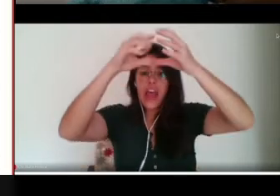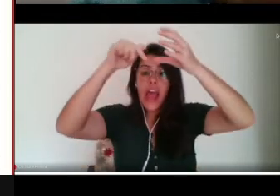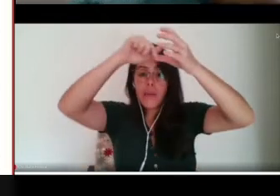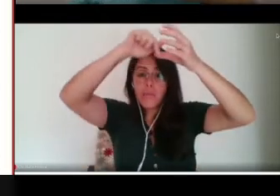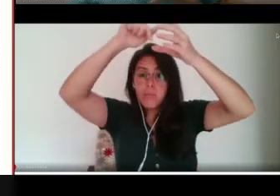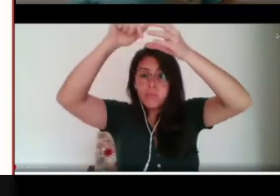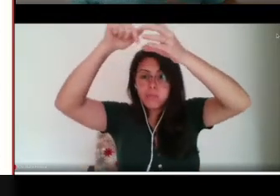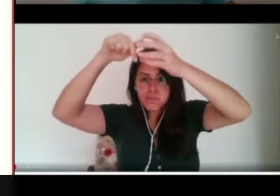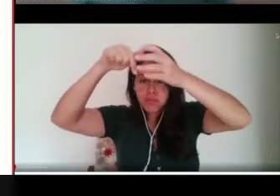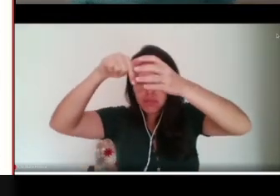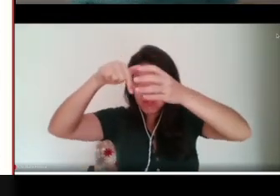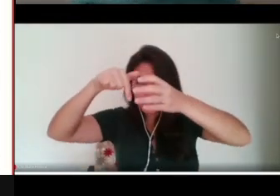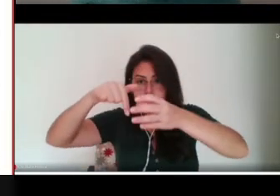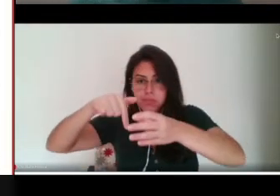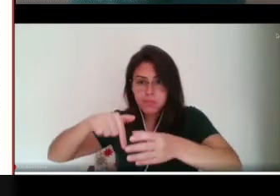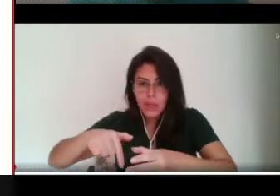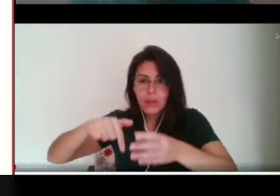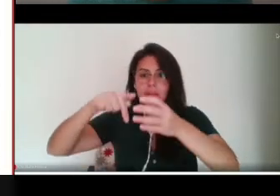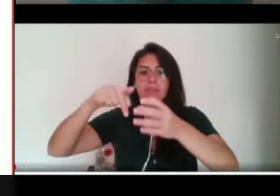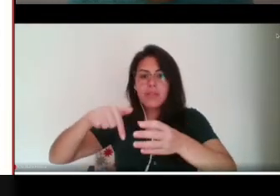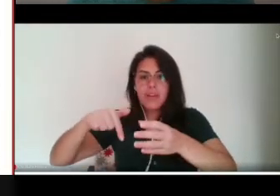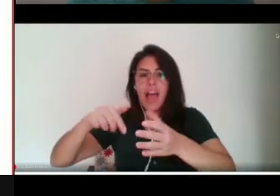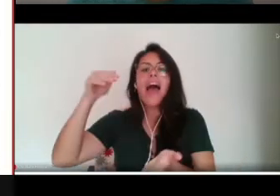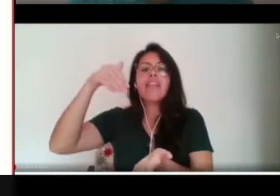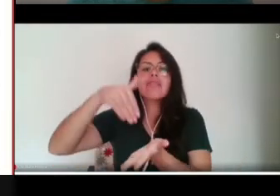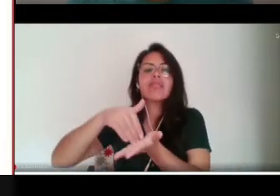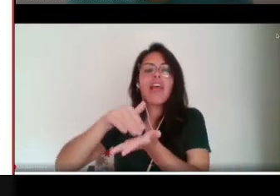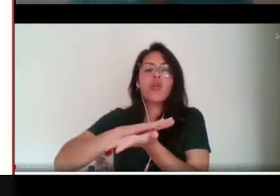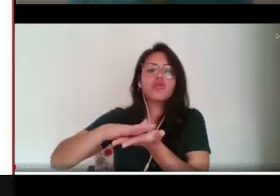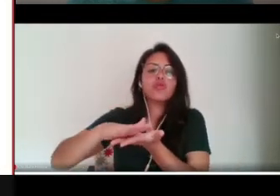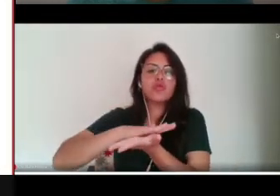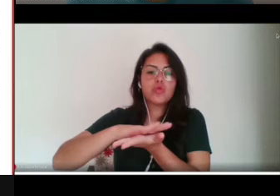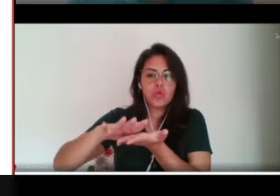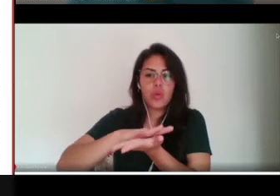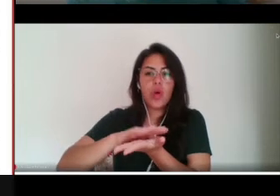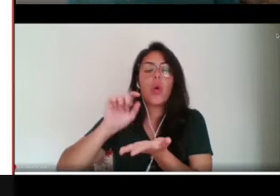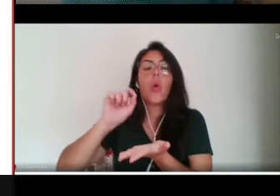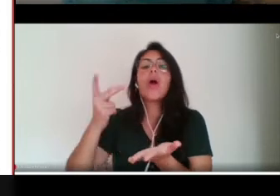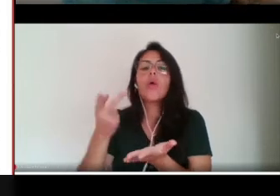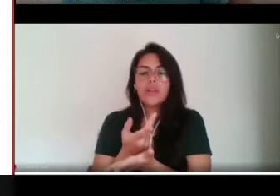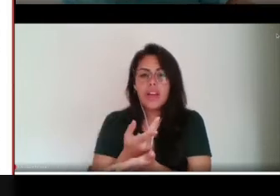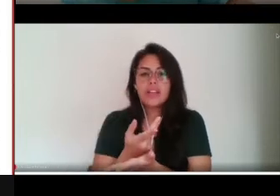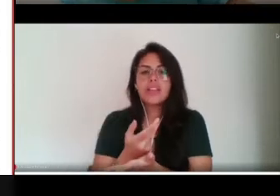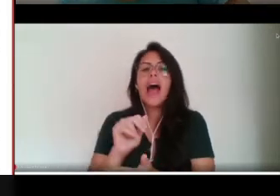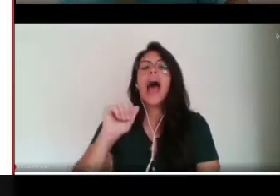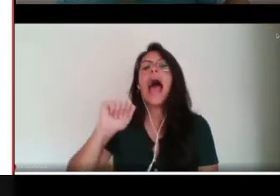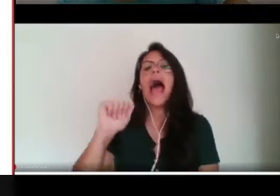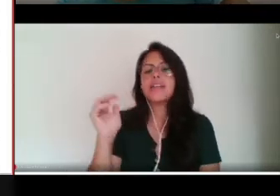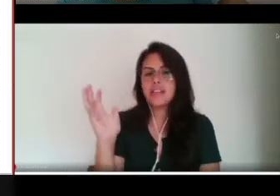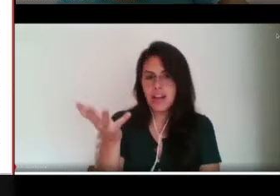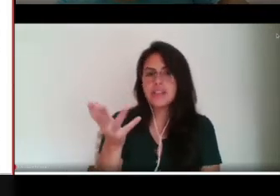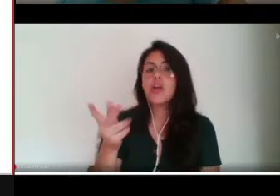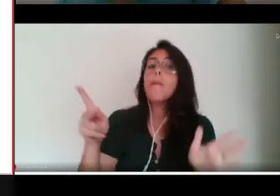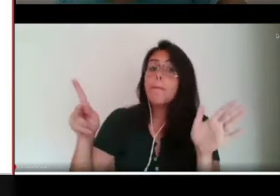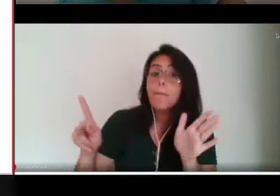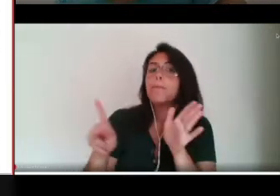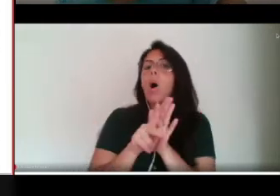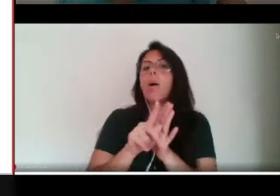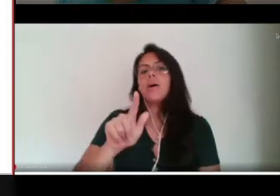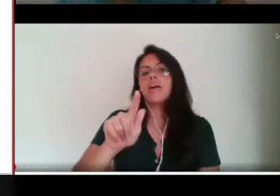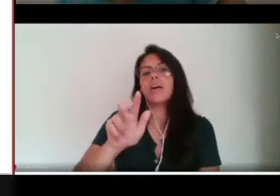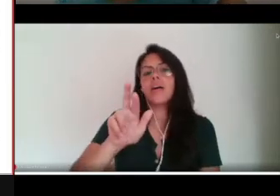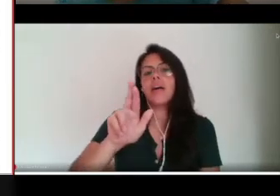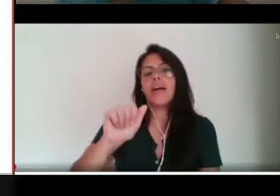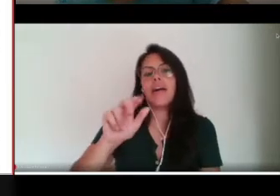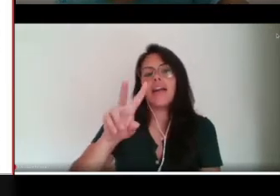longo dessa descida, a aceleração também é a aceleração gravitacional. Né? Então, aqui, ó, ele fala o seguinte,